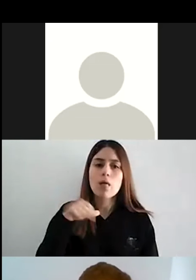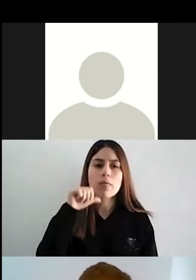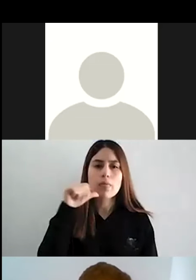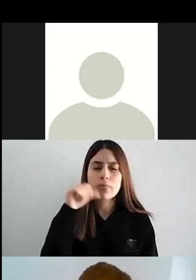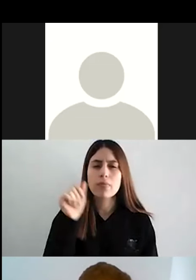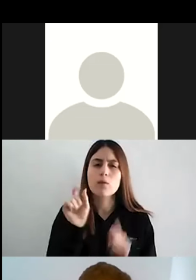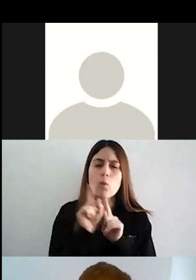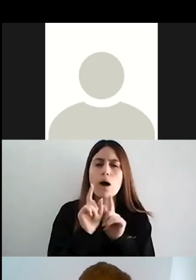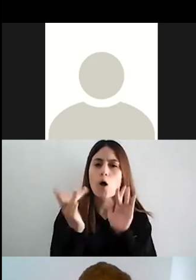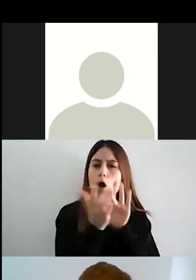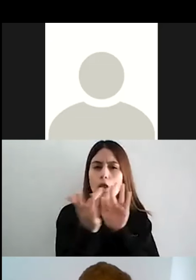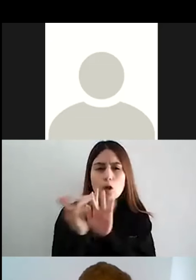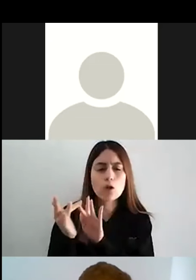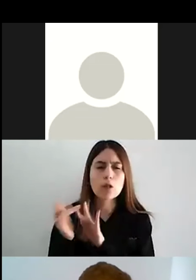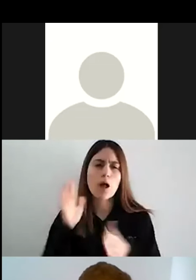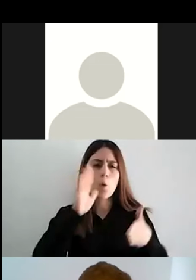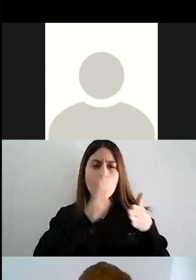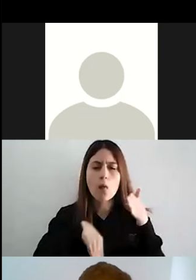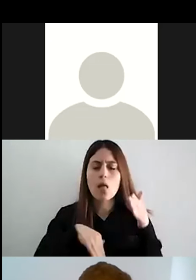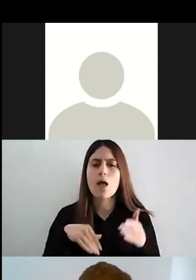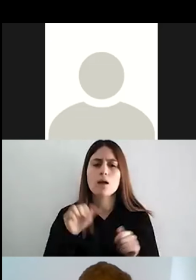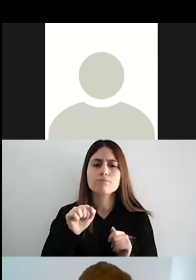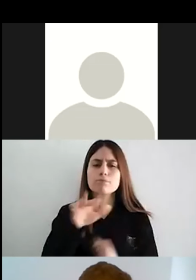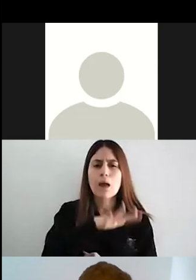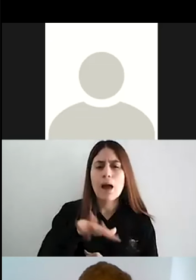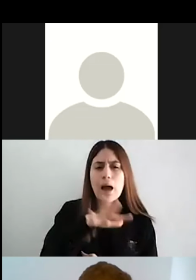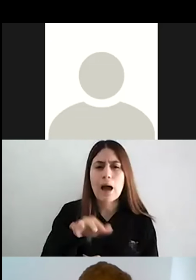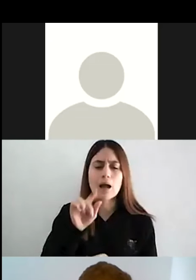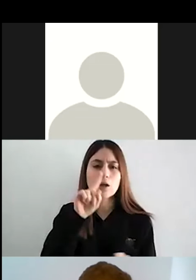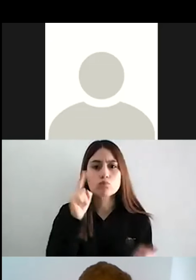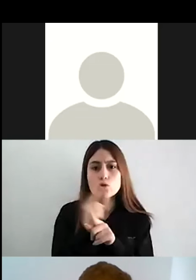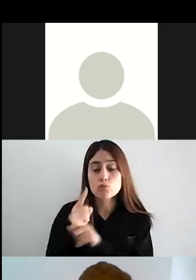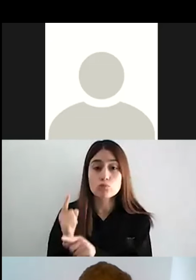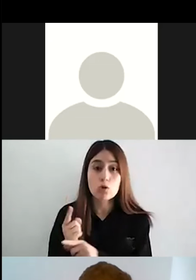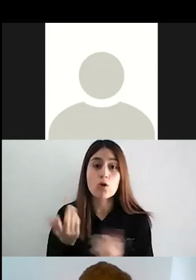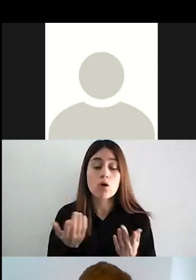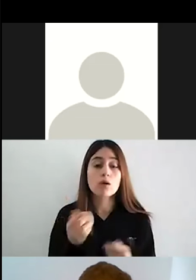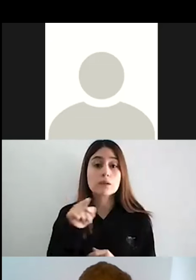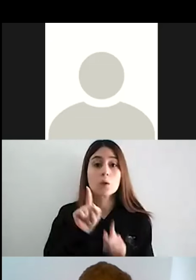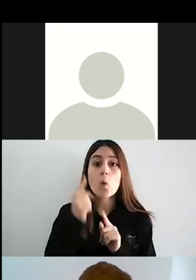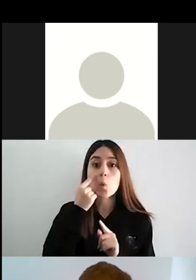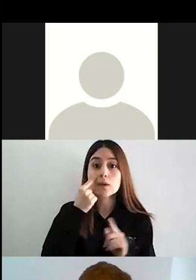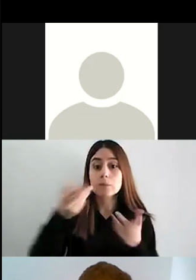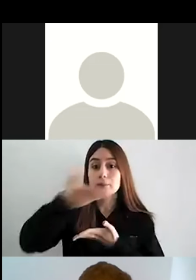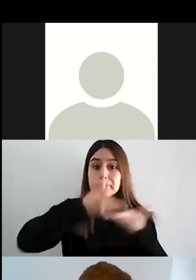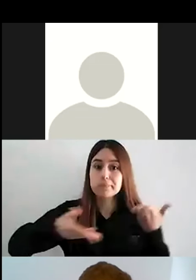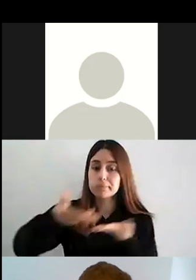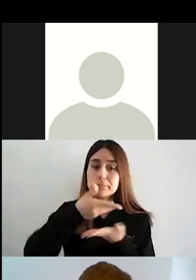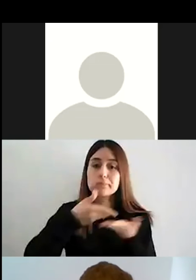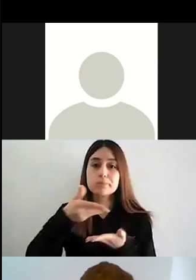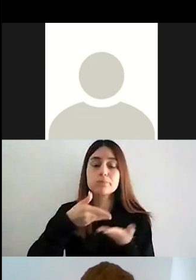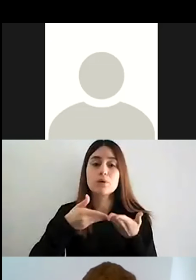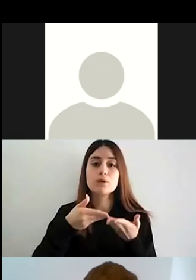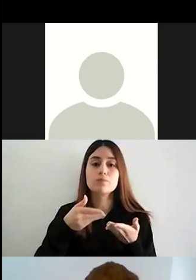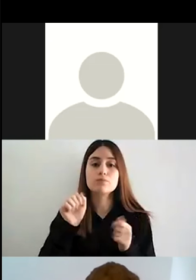network com os colegas de áreas e centros congêneres, portanto essa partilha de conhecimento com